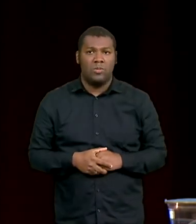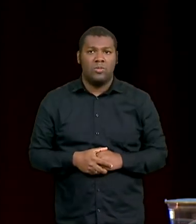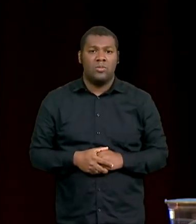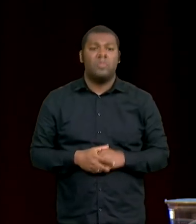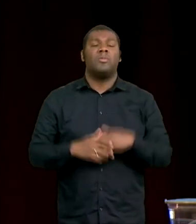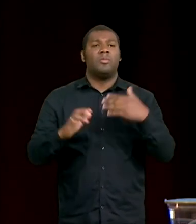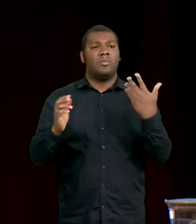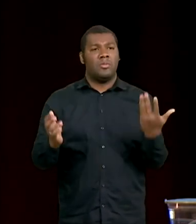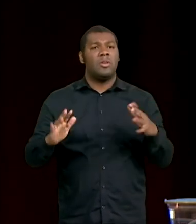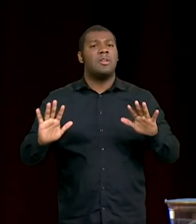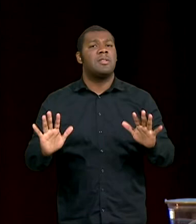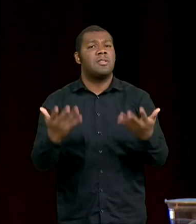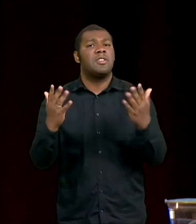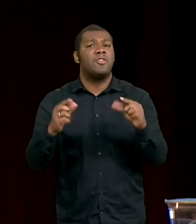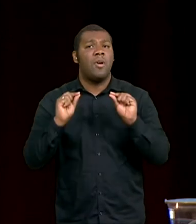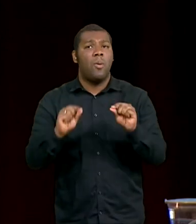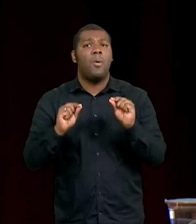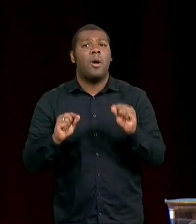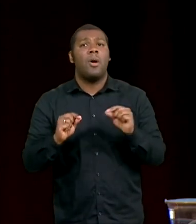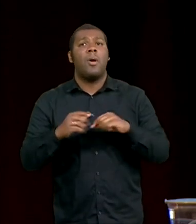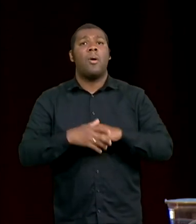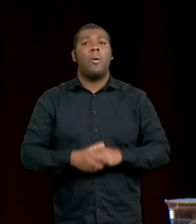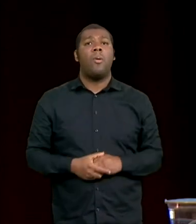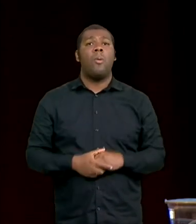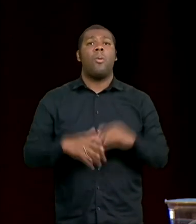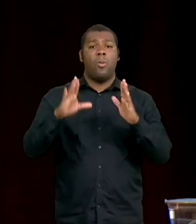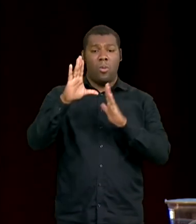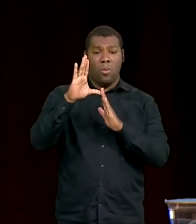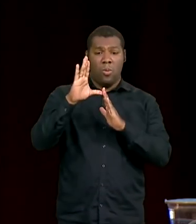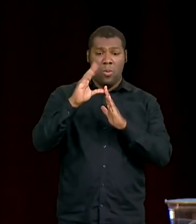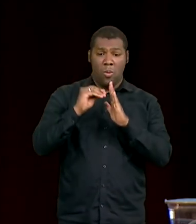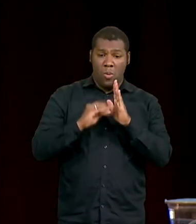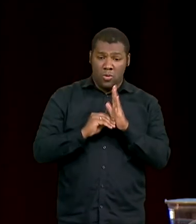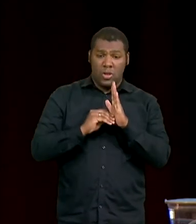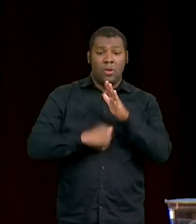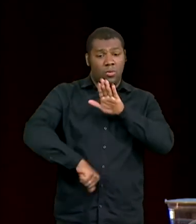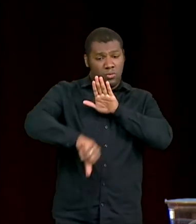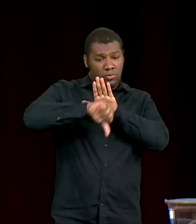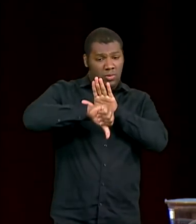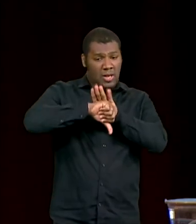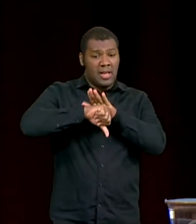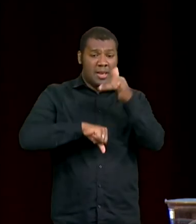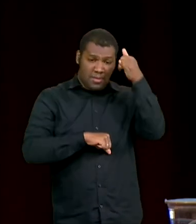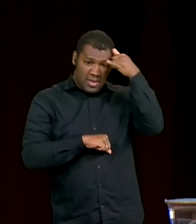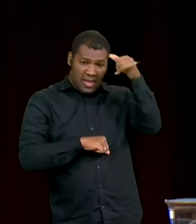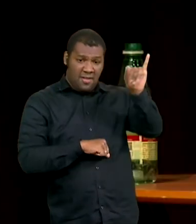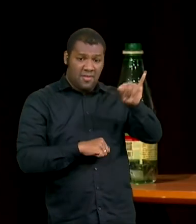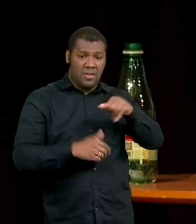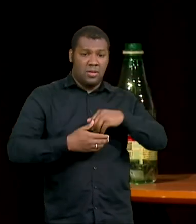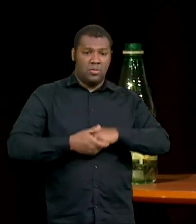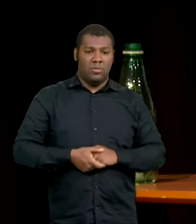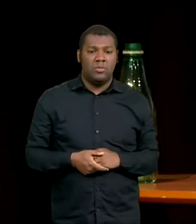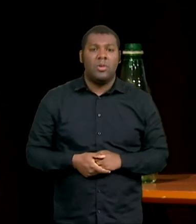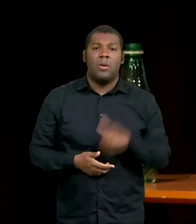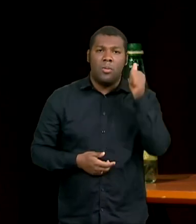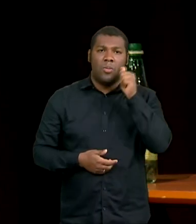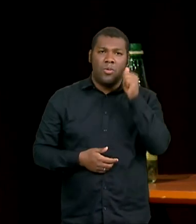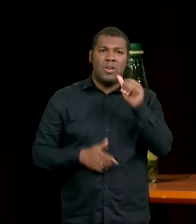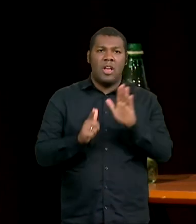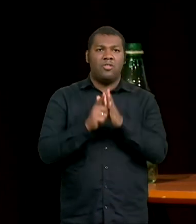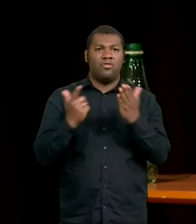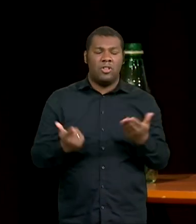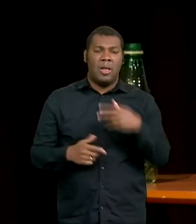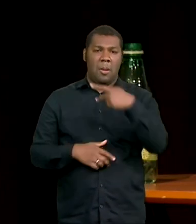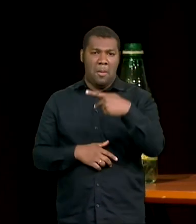ter para lidar com os conteúdos que podem ou não ser ilegais pelas hipóteses que sempre existiram. Para a jornalista